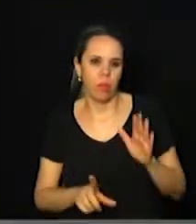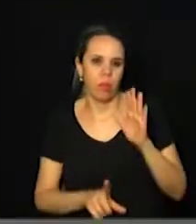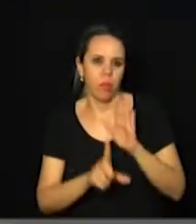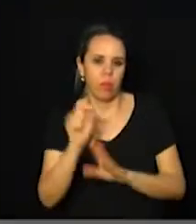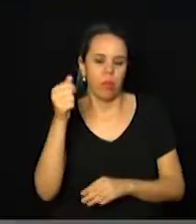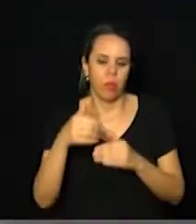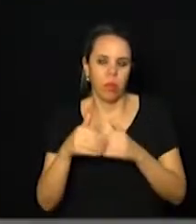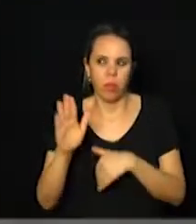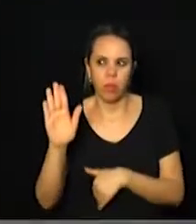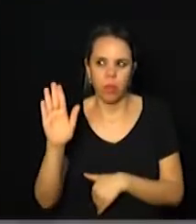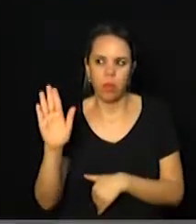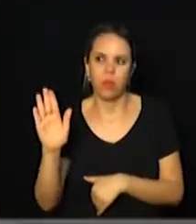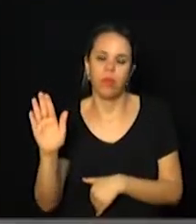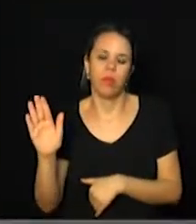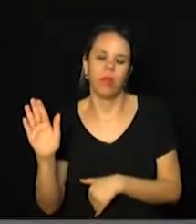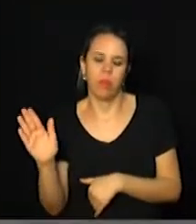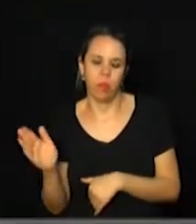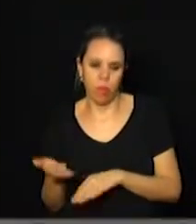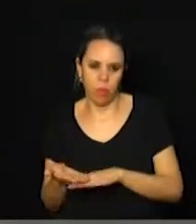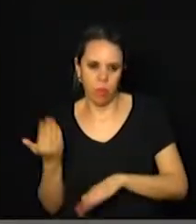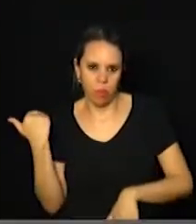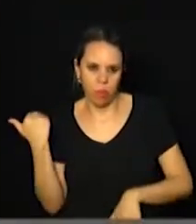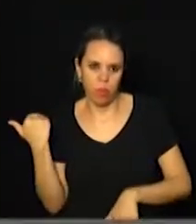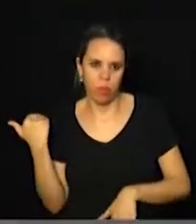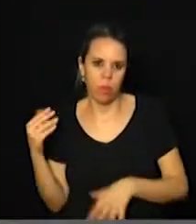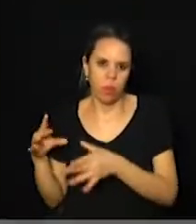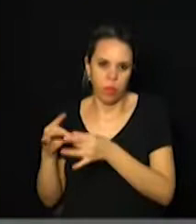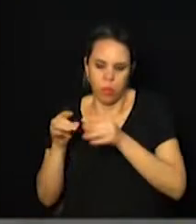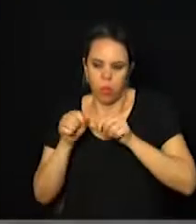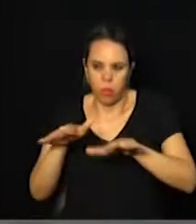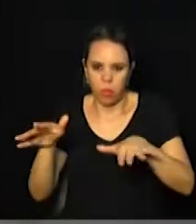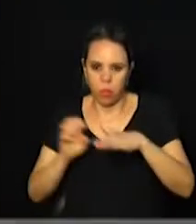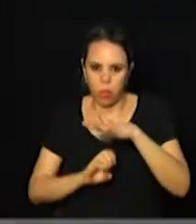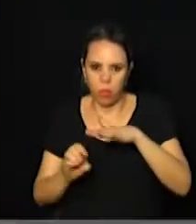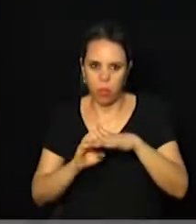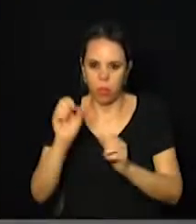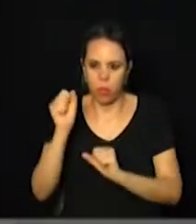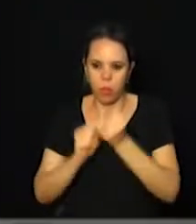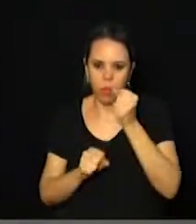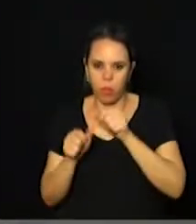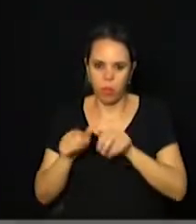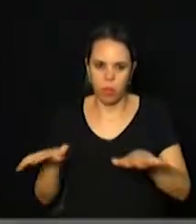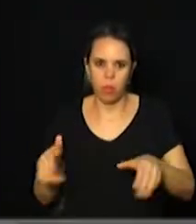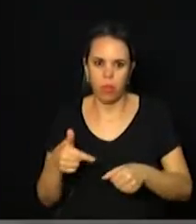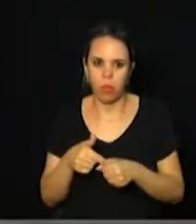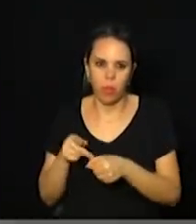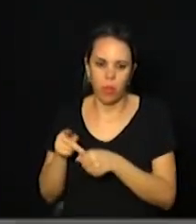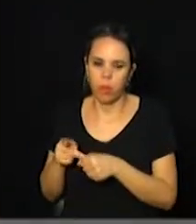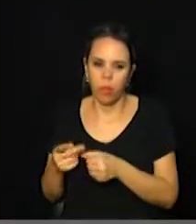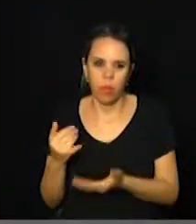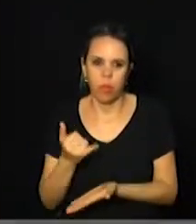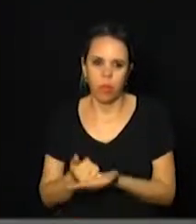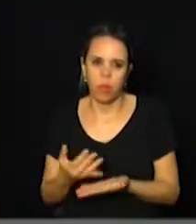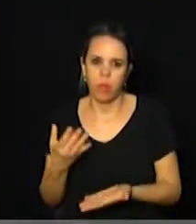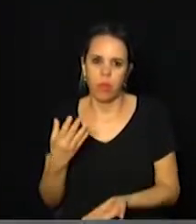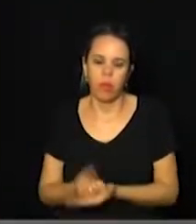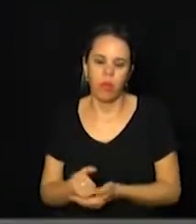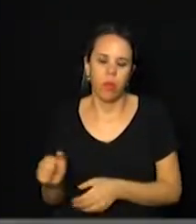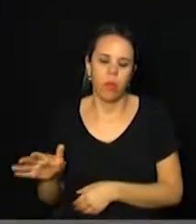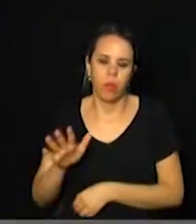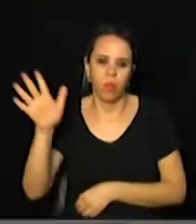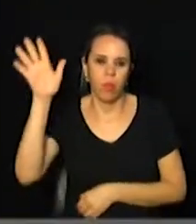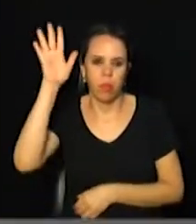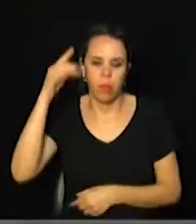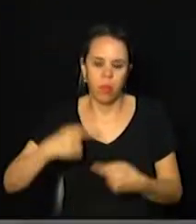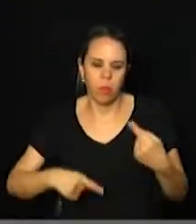lucro tá daí para trás Esse é o monopólio da distribuidora é alta Carga Tributária é a